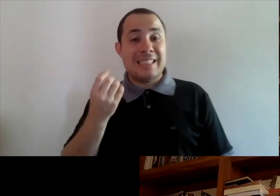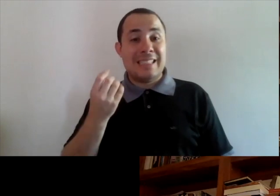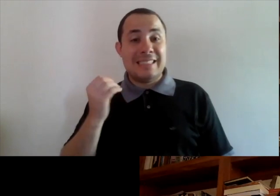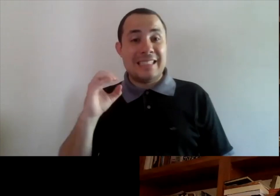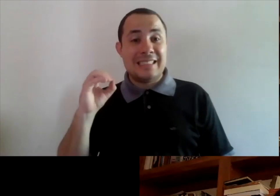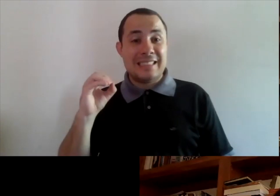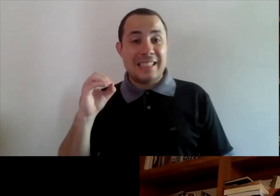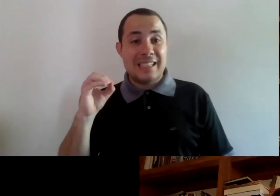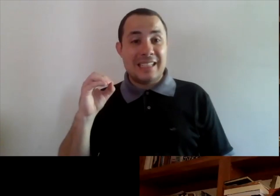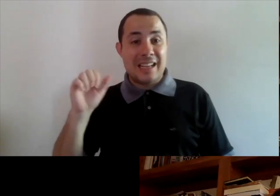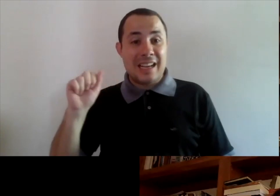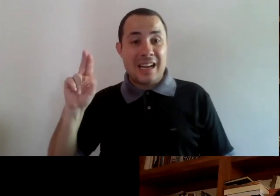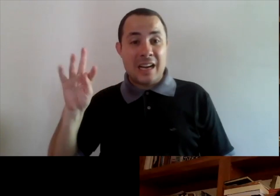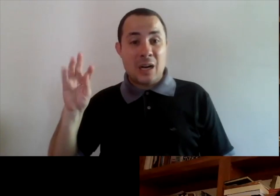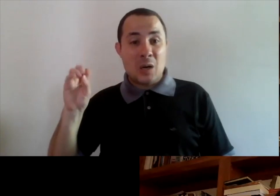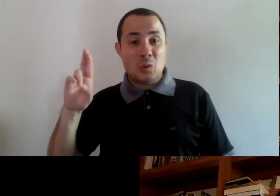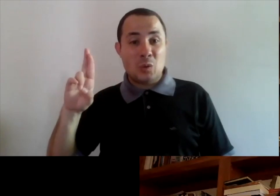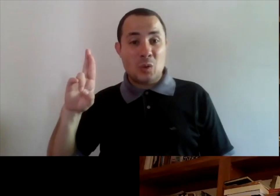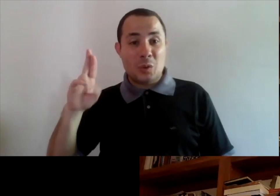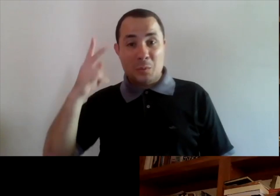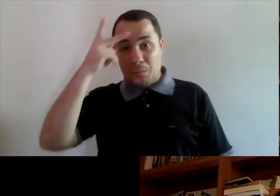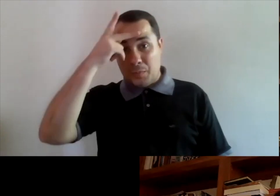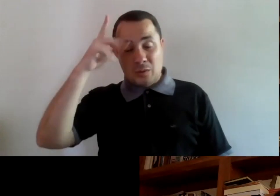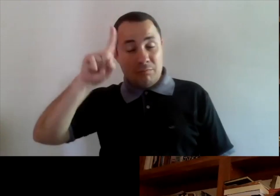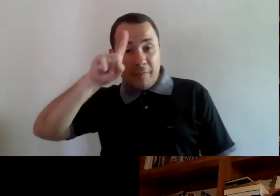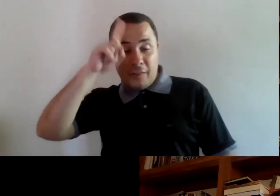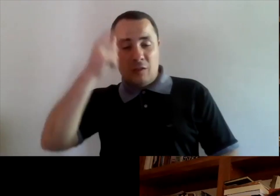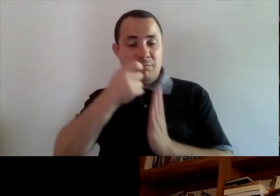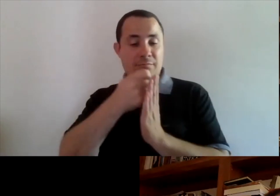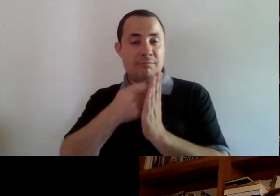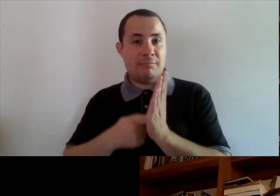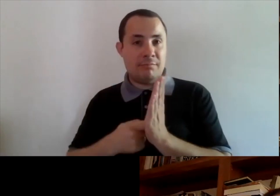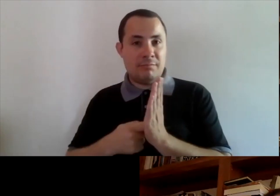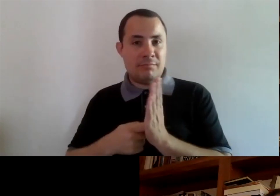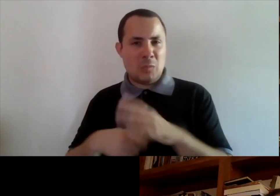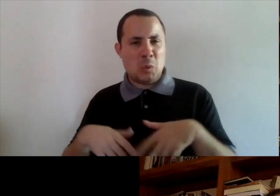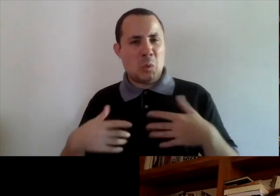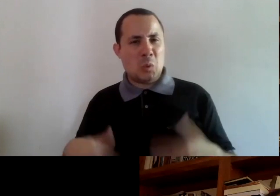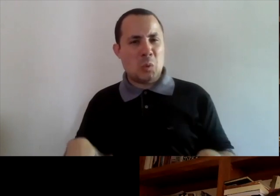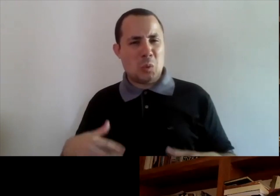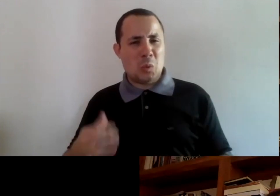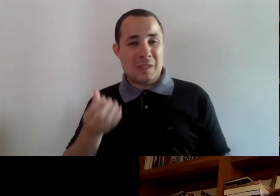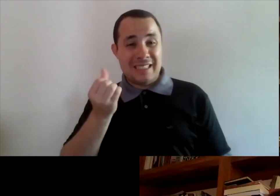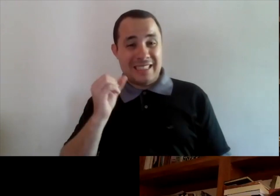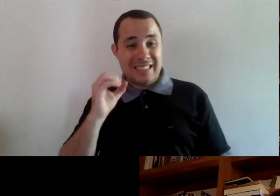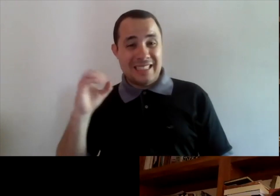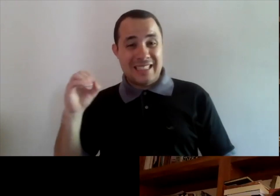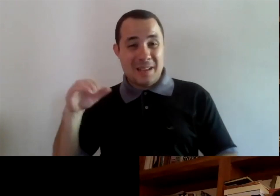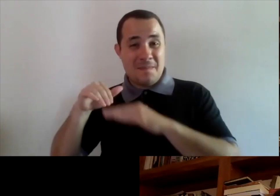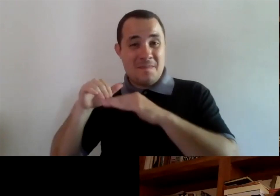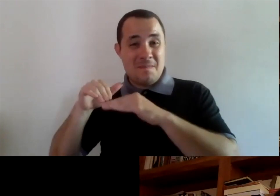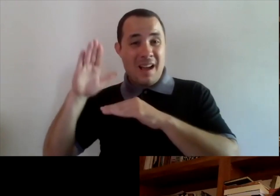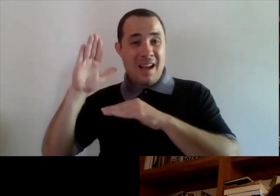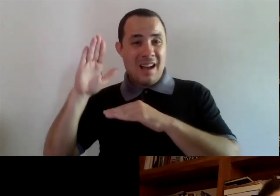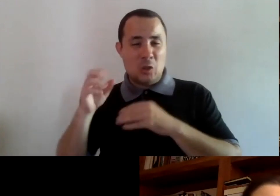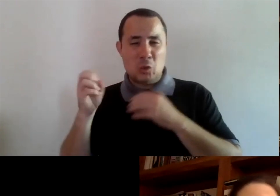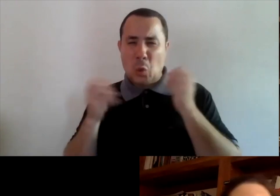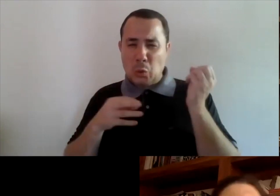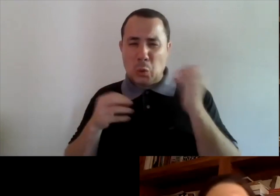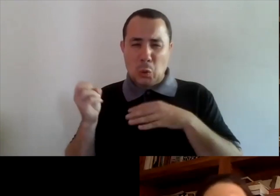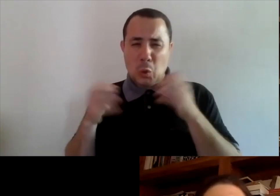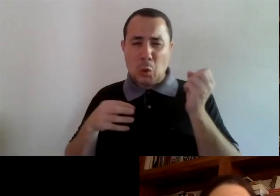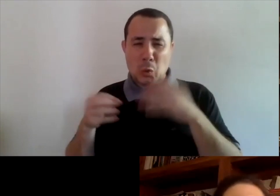que se inscreveram individualmente. Então, nós estamos falando de mais de 600 fontes aí, né, que estão lançando livros